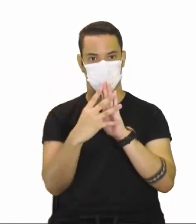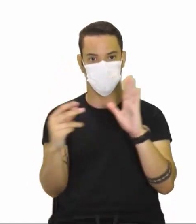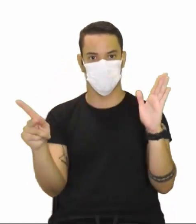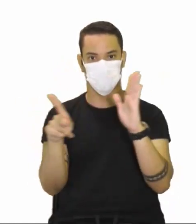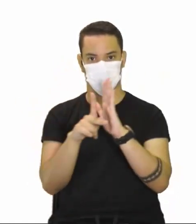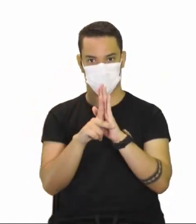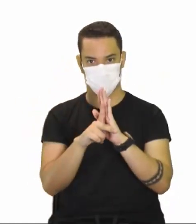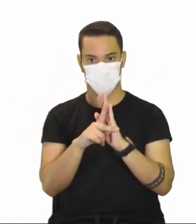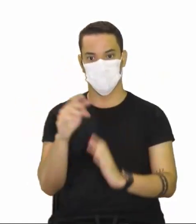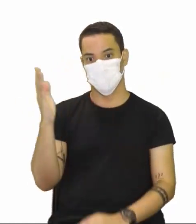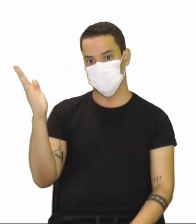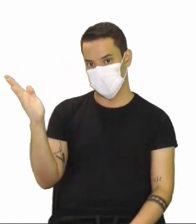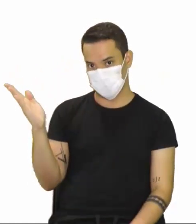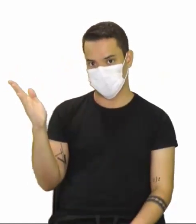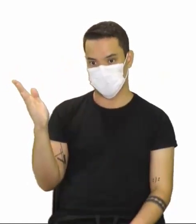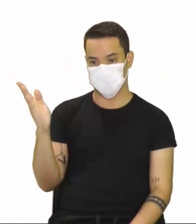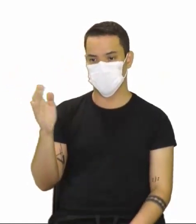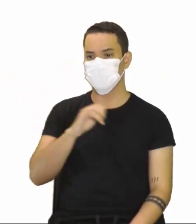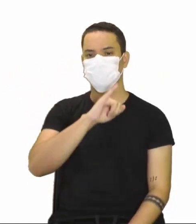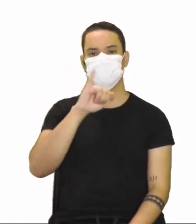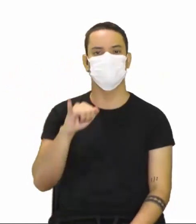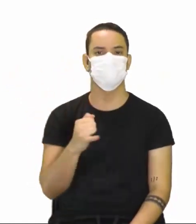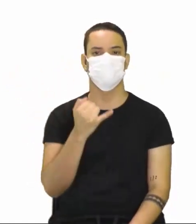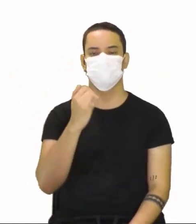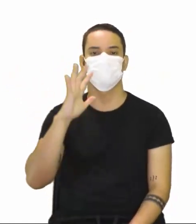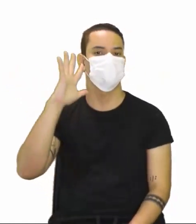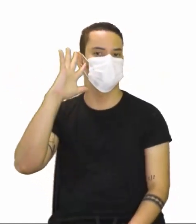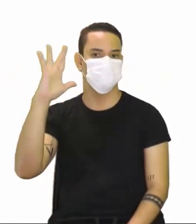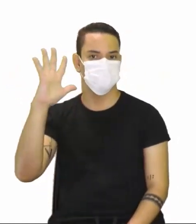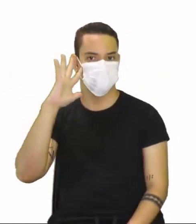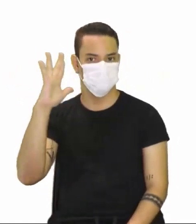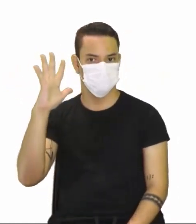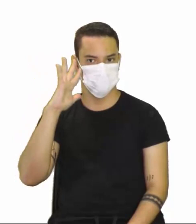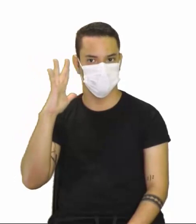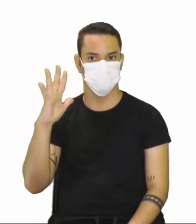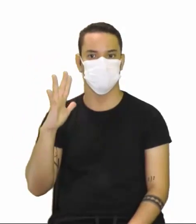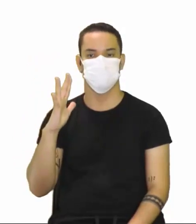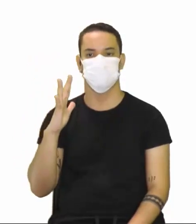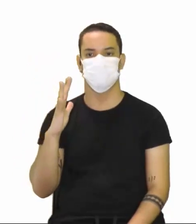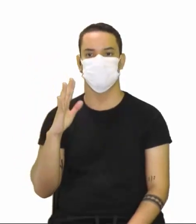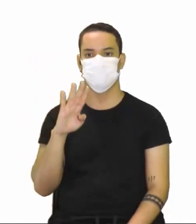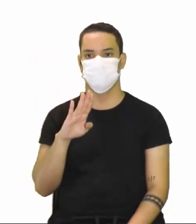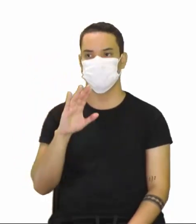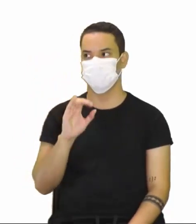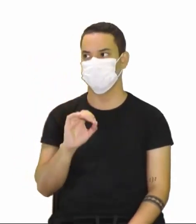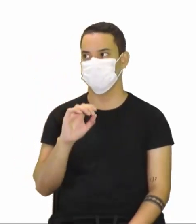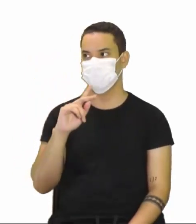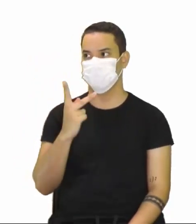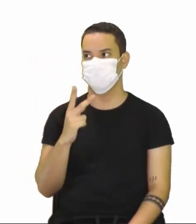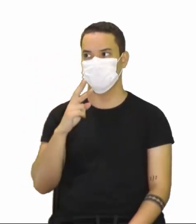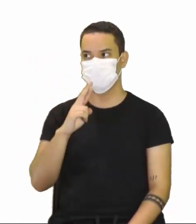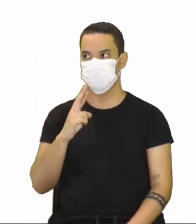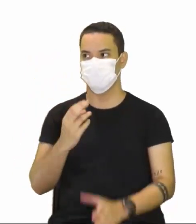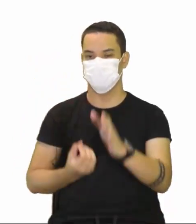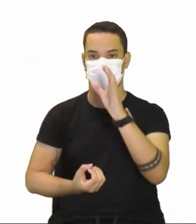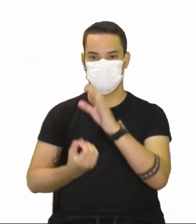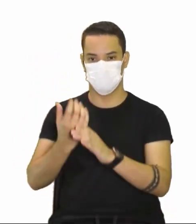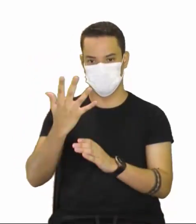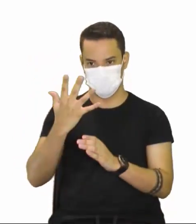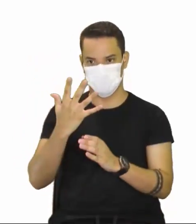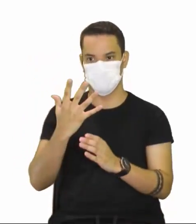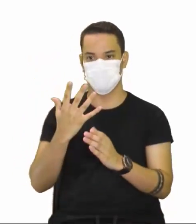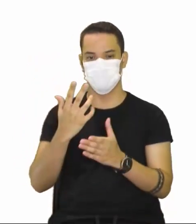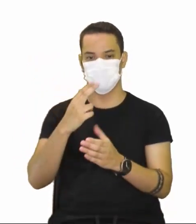atômico de Rutherford, que ele aproveitou as teorias de Bohr e considerou o núcleo do átomo